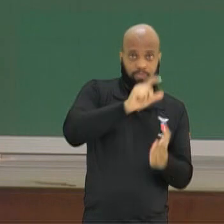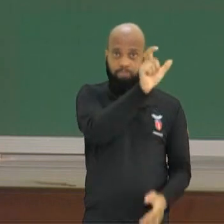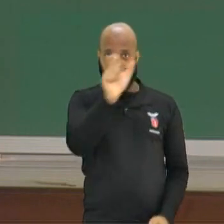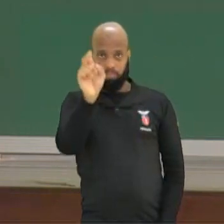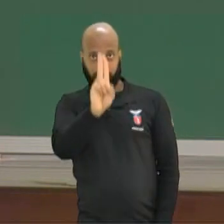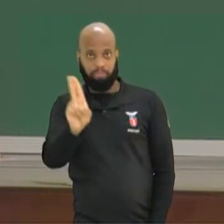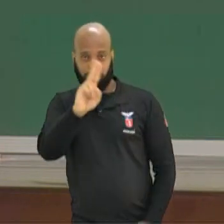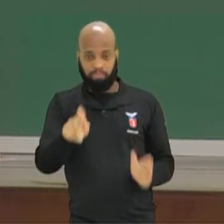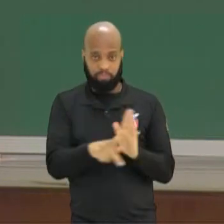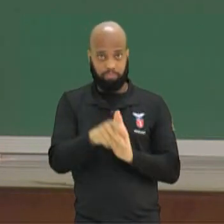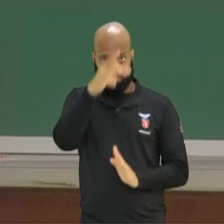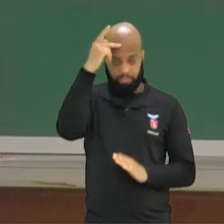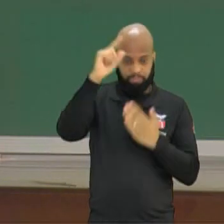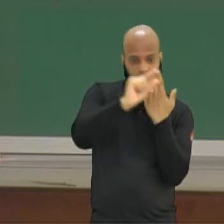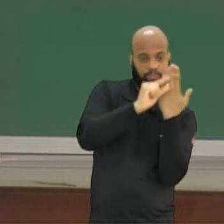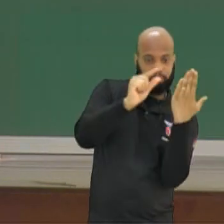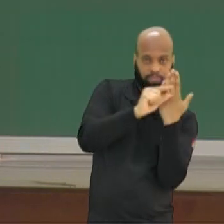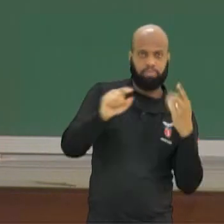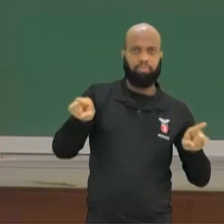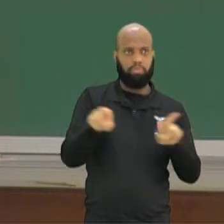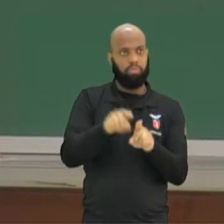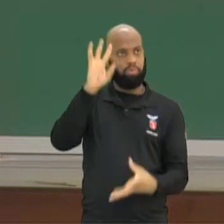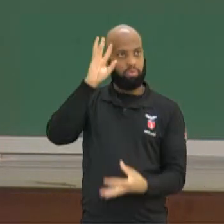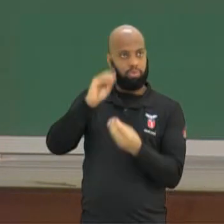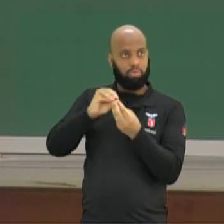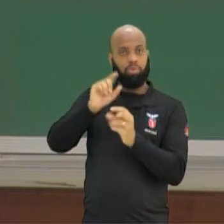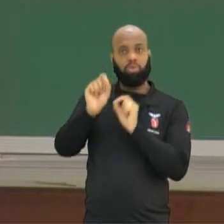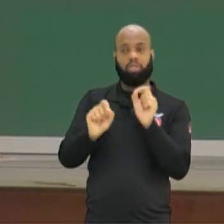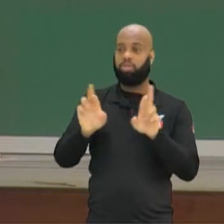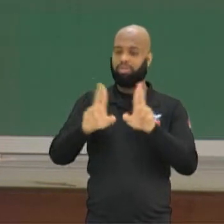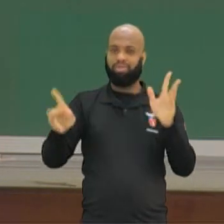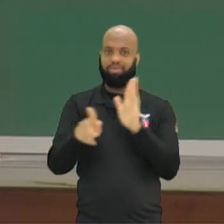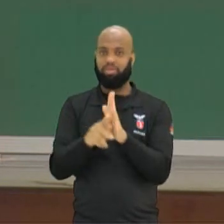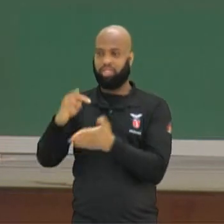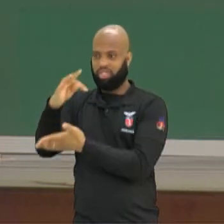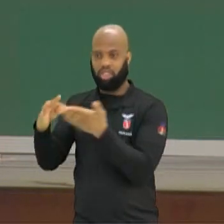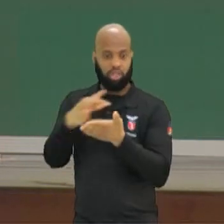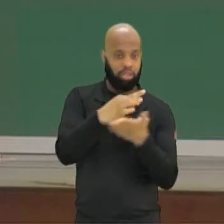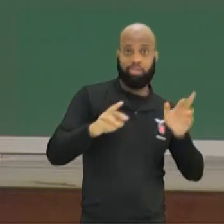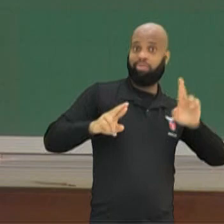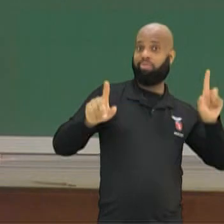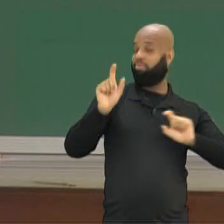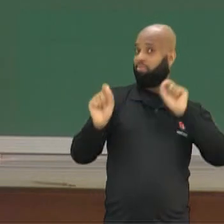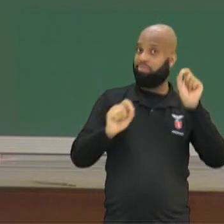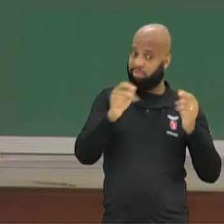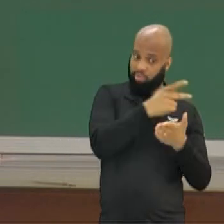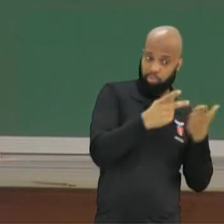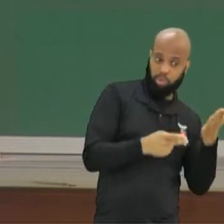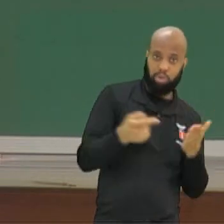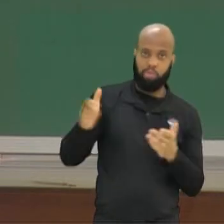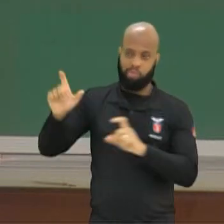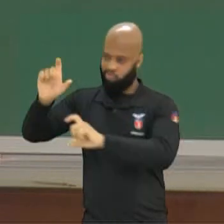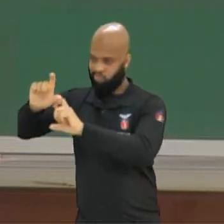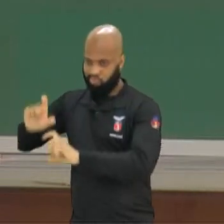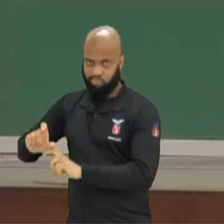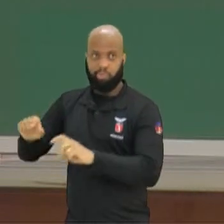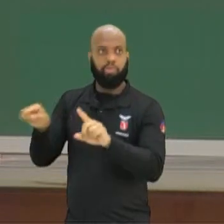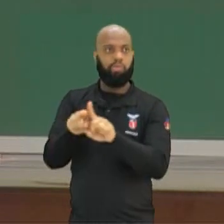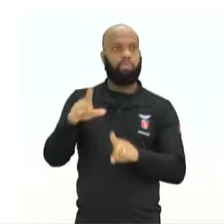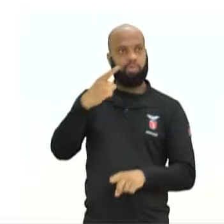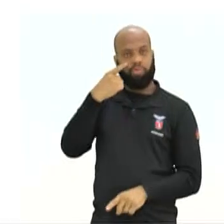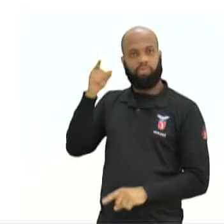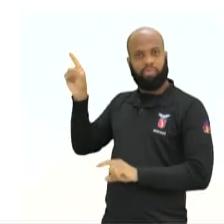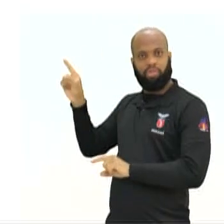pelo autor ali, entendemos a diferença entre prosa e verso. Aqui está um desenho animado da obra, se vocês